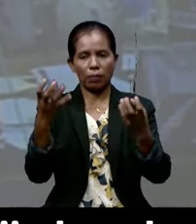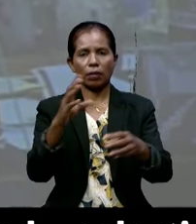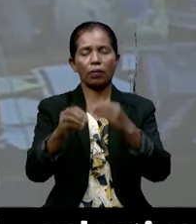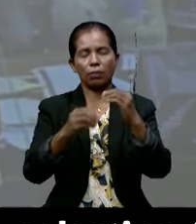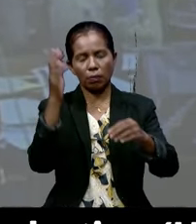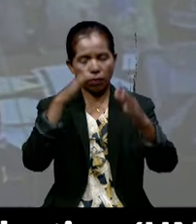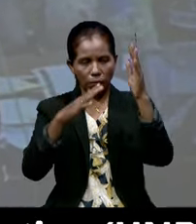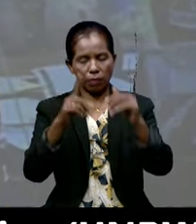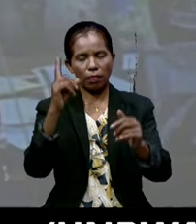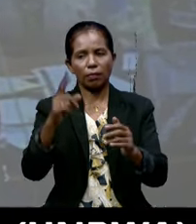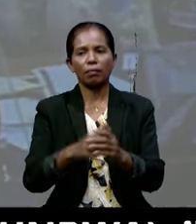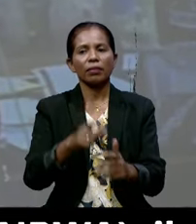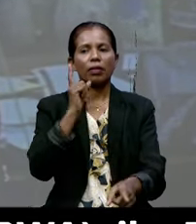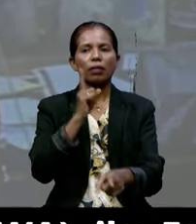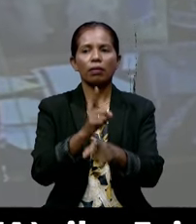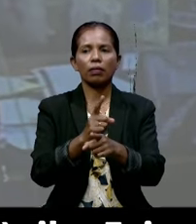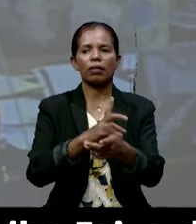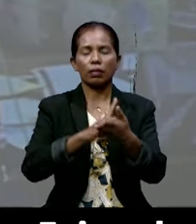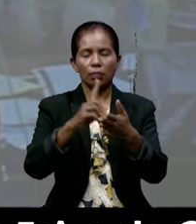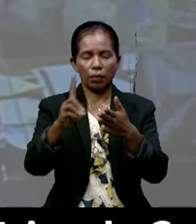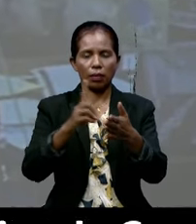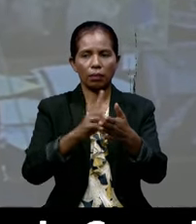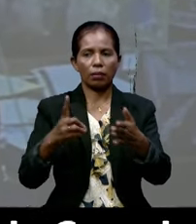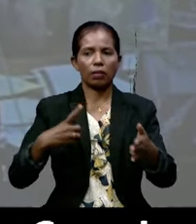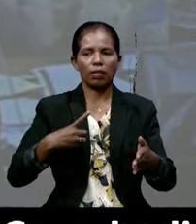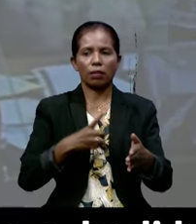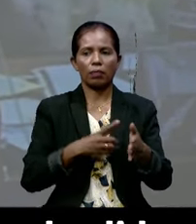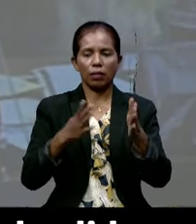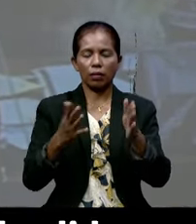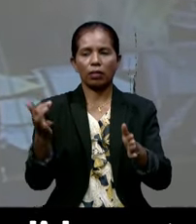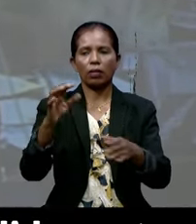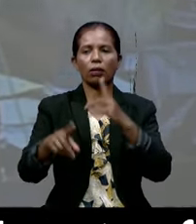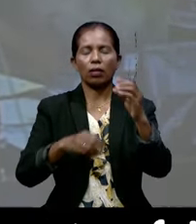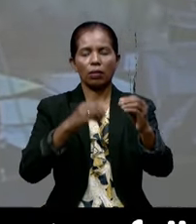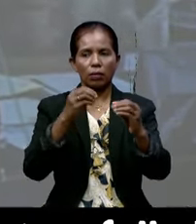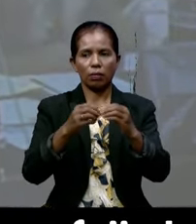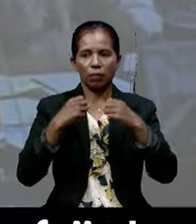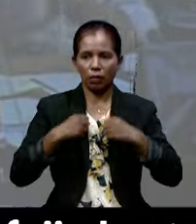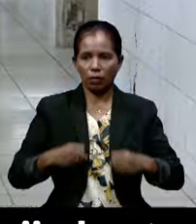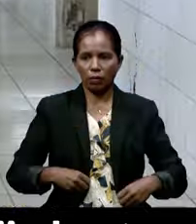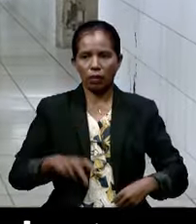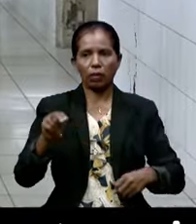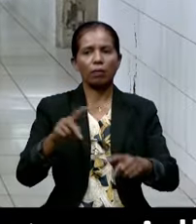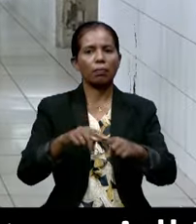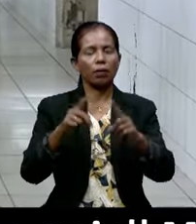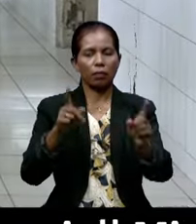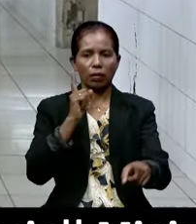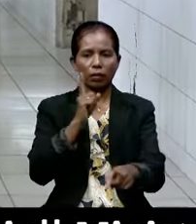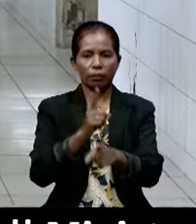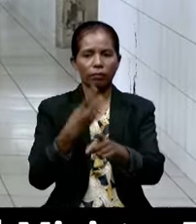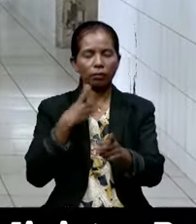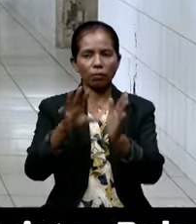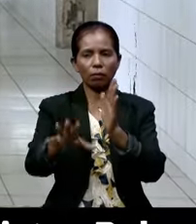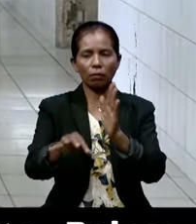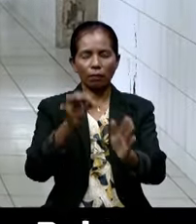ainda né? Los dunia katak semana-semana, deputado ser a parlamento ainda né? Questiona a situação saúde ainda. Mas ainda né, mas realidade ainda vai amihetan em